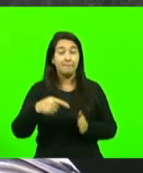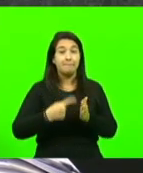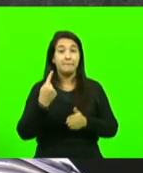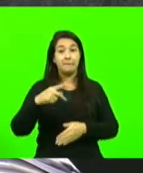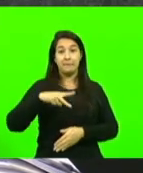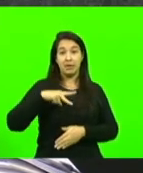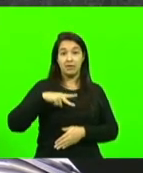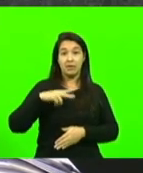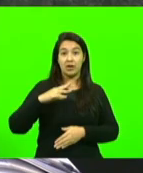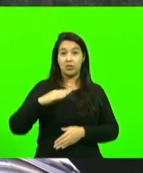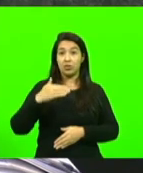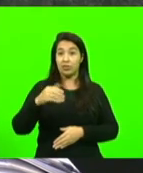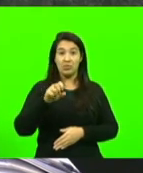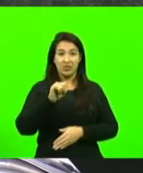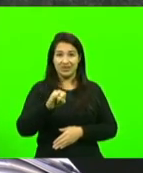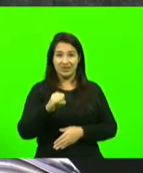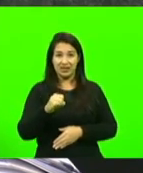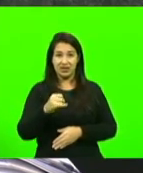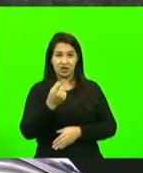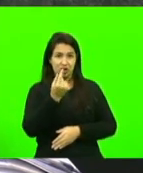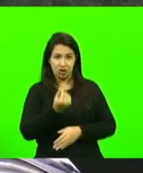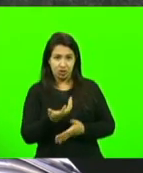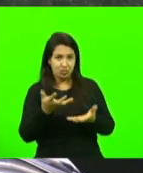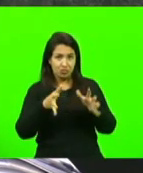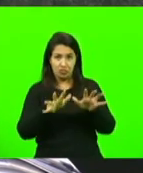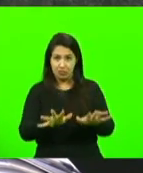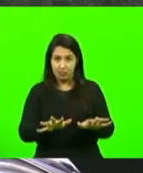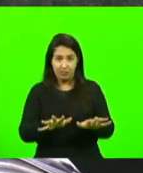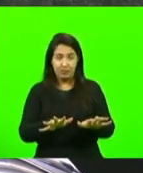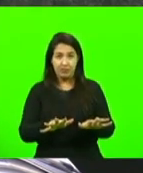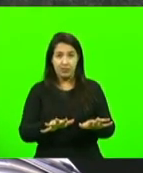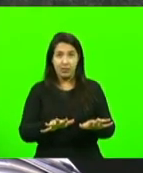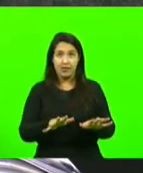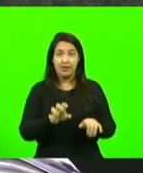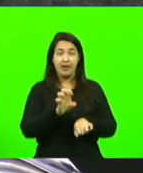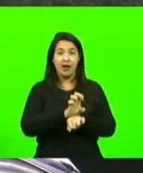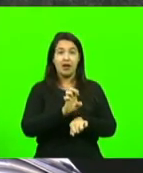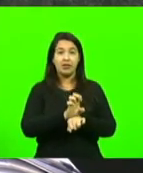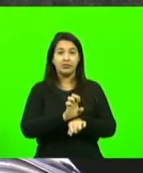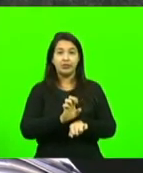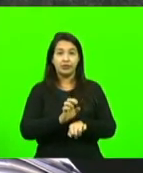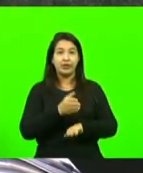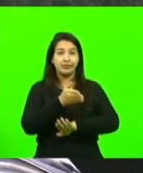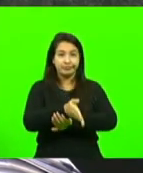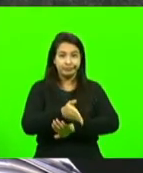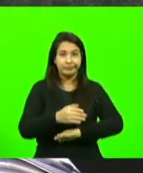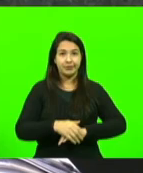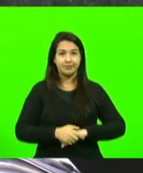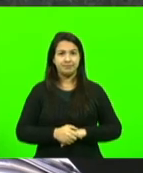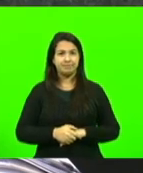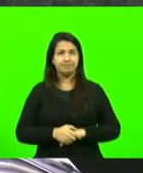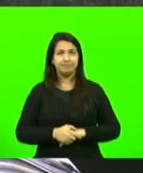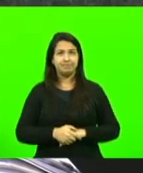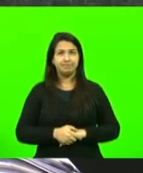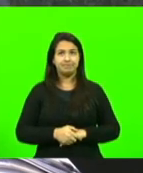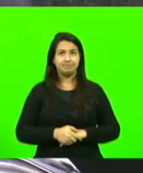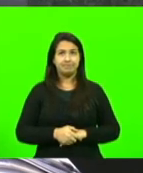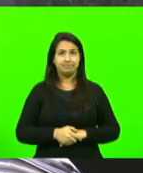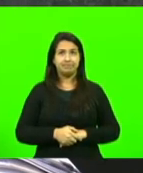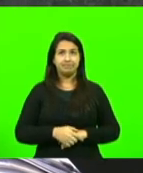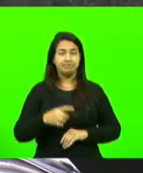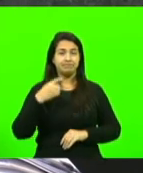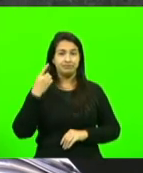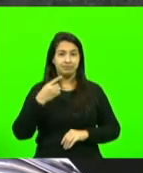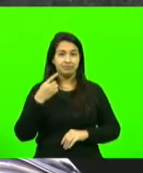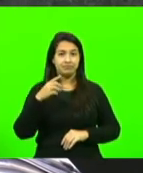que ninguém quiser ganhar dinheiro com o serviço público aí o estado Age e o deputado dar se